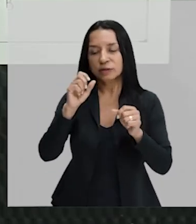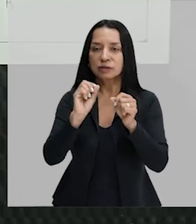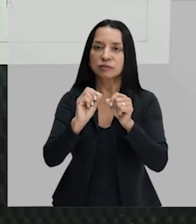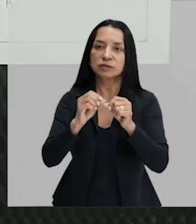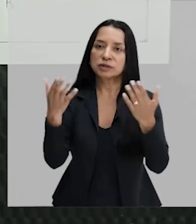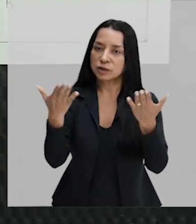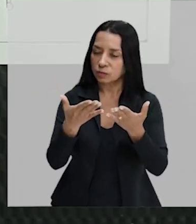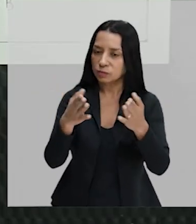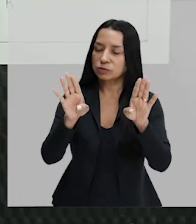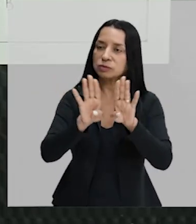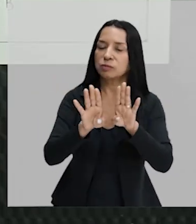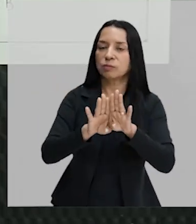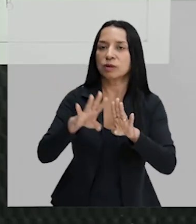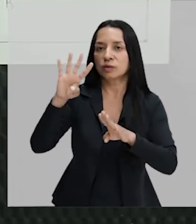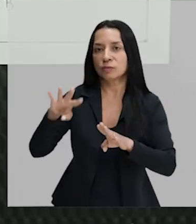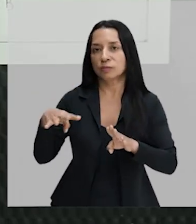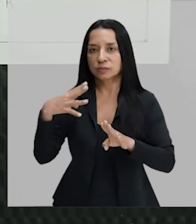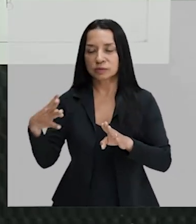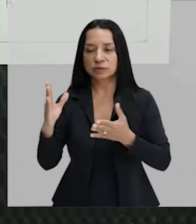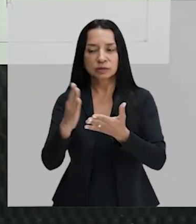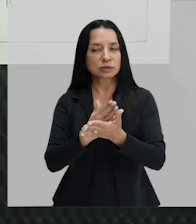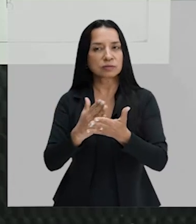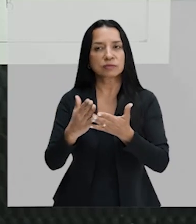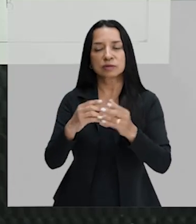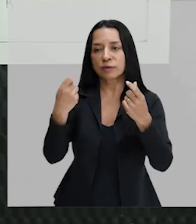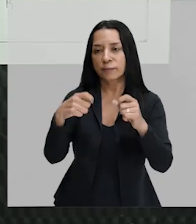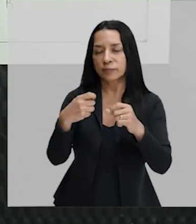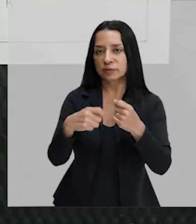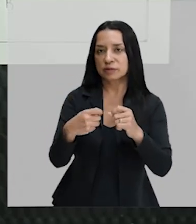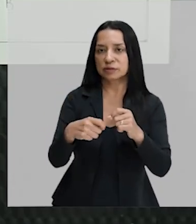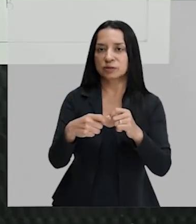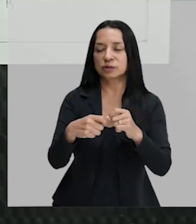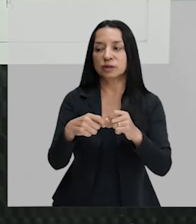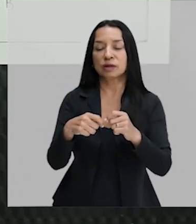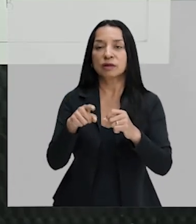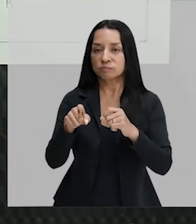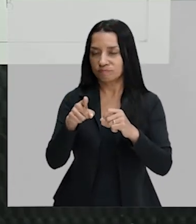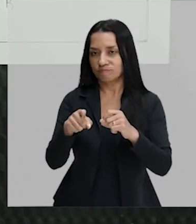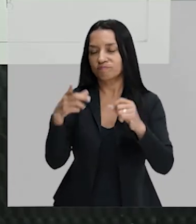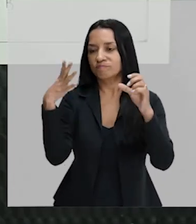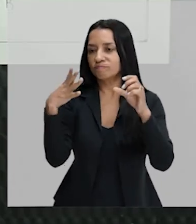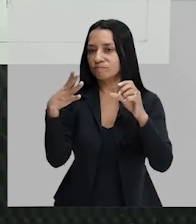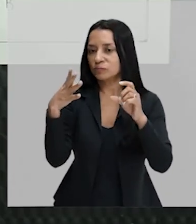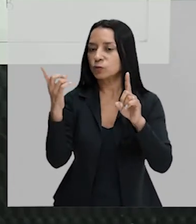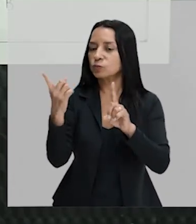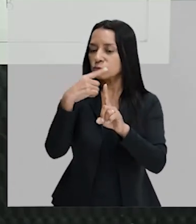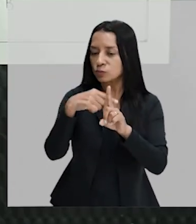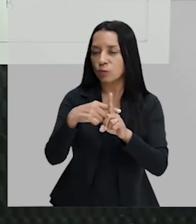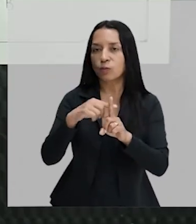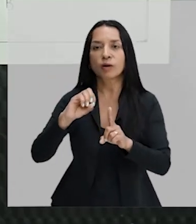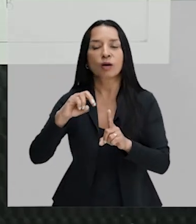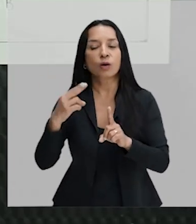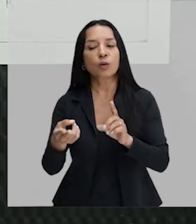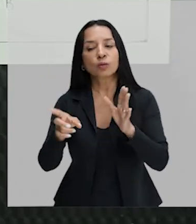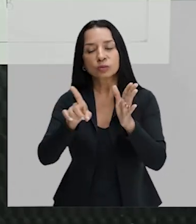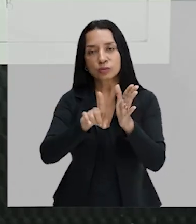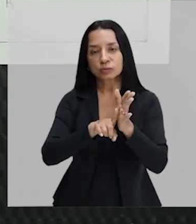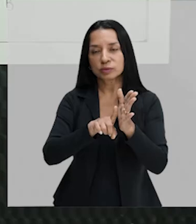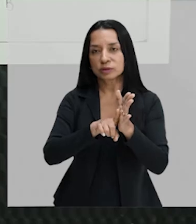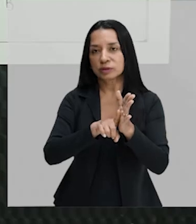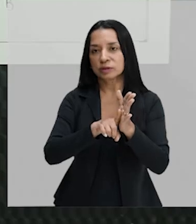com matrizes, porque às vezes é necessário que você some ou subtrai os elementos de